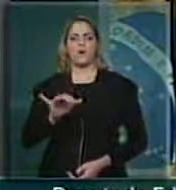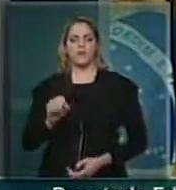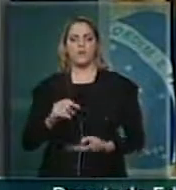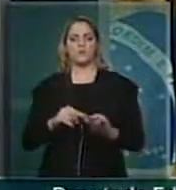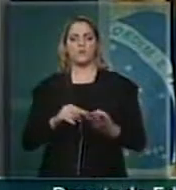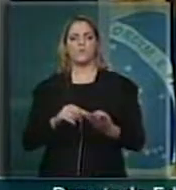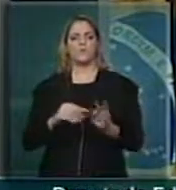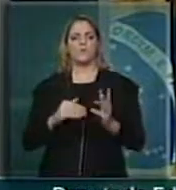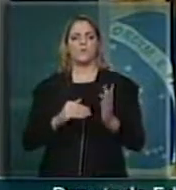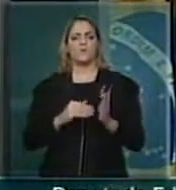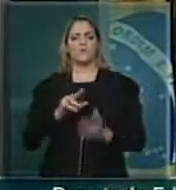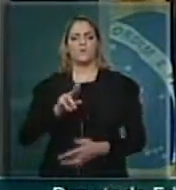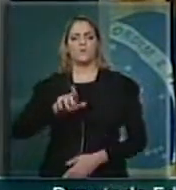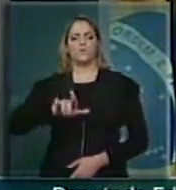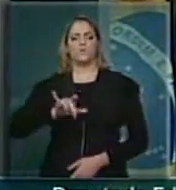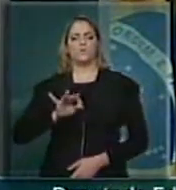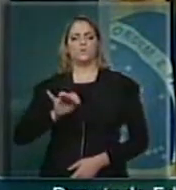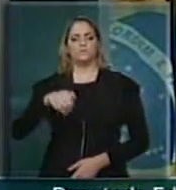vários jornais que